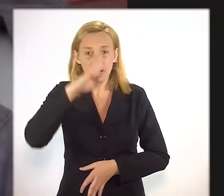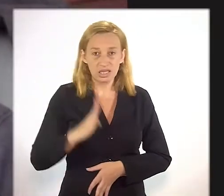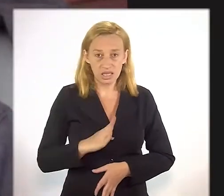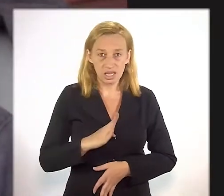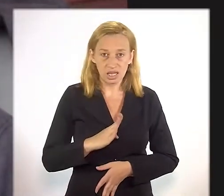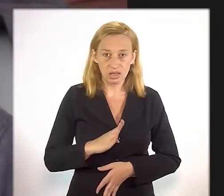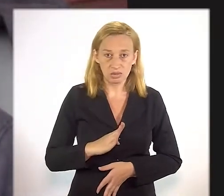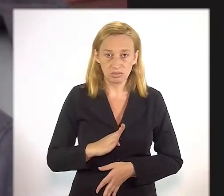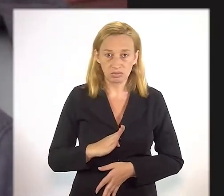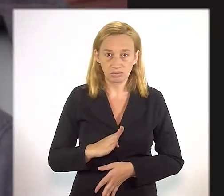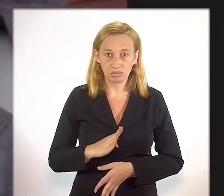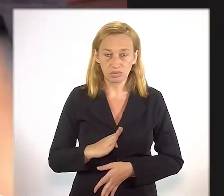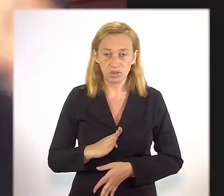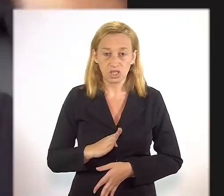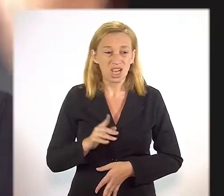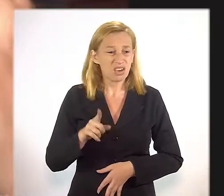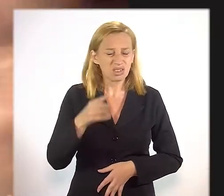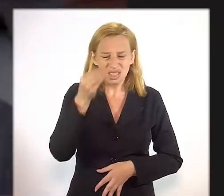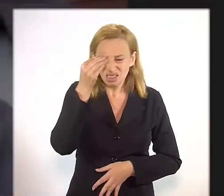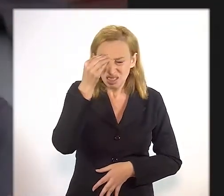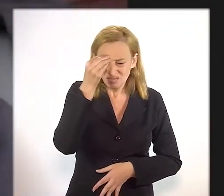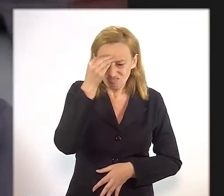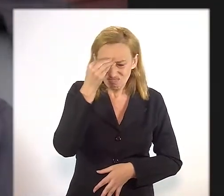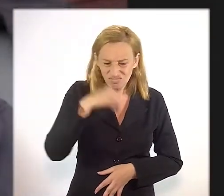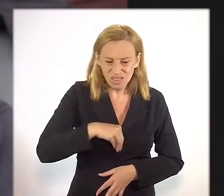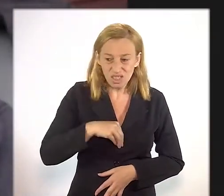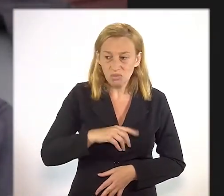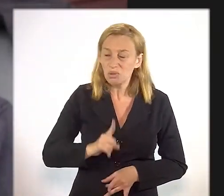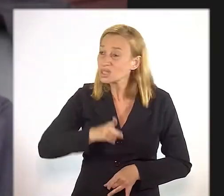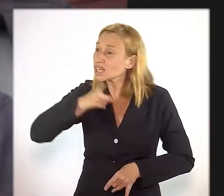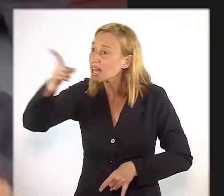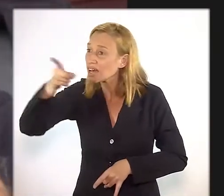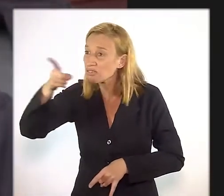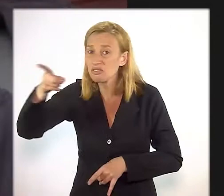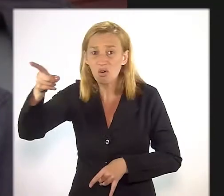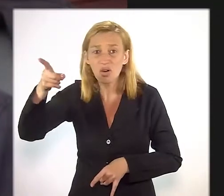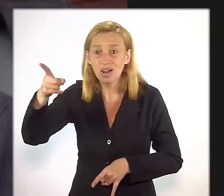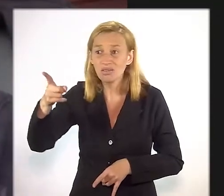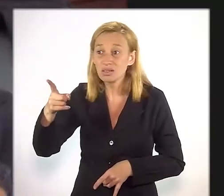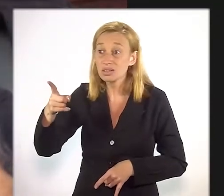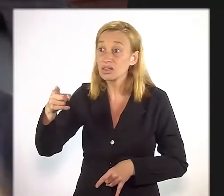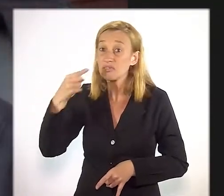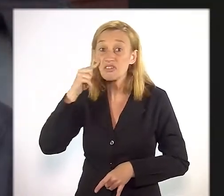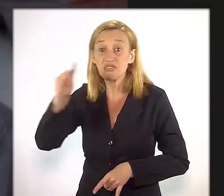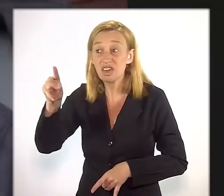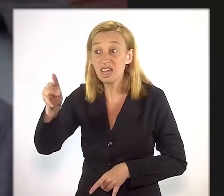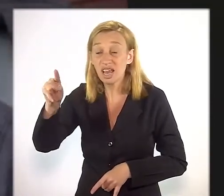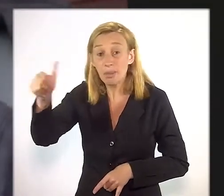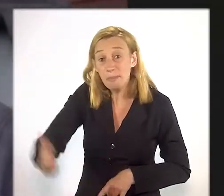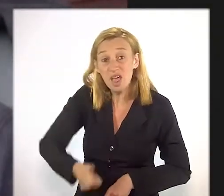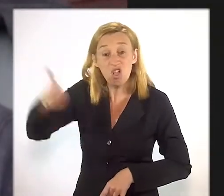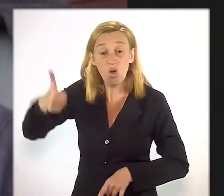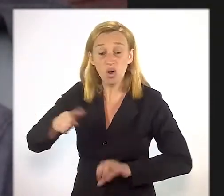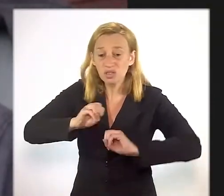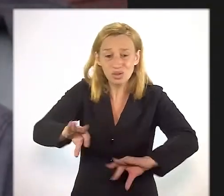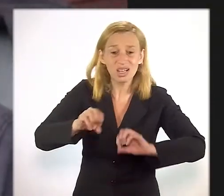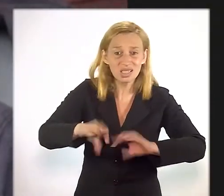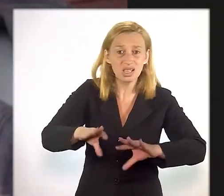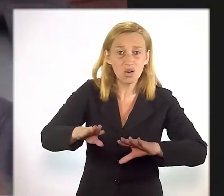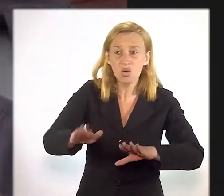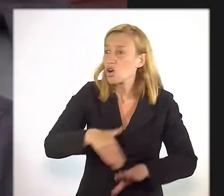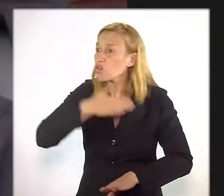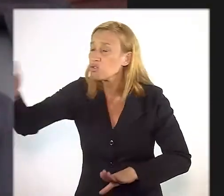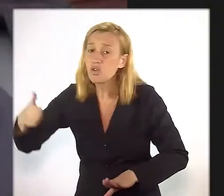tem baixa autoestima e vai lá fora procurar o que tem cá dentro. A melhor educação está no Brasil. E olha que eu sei muito bem isso.